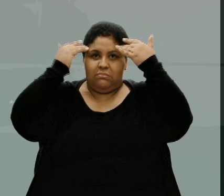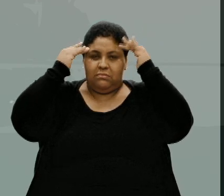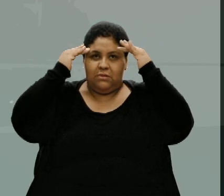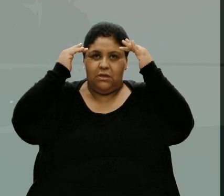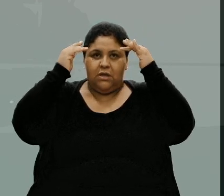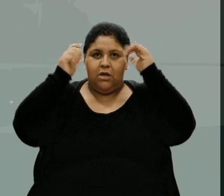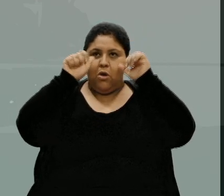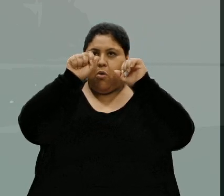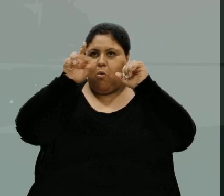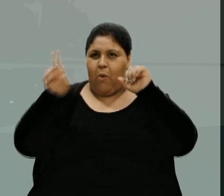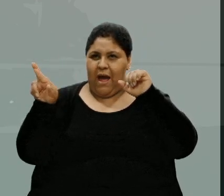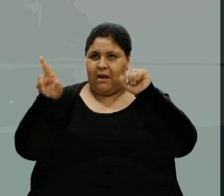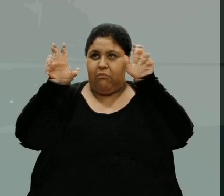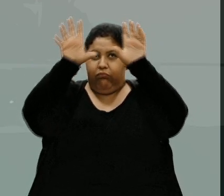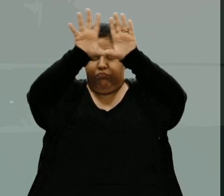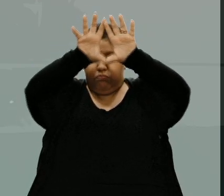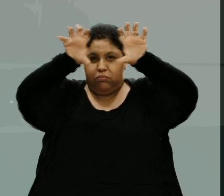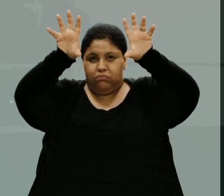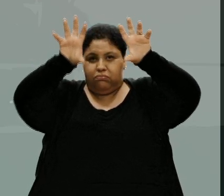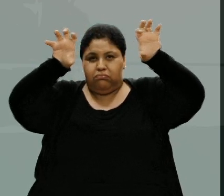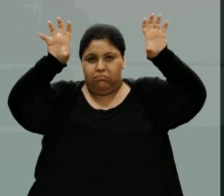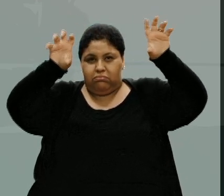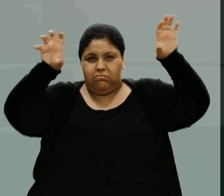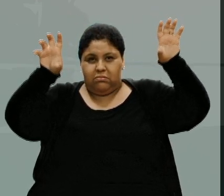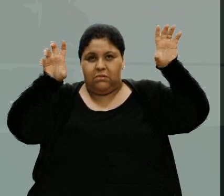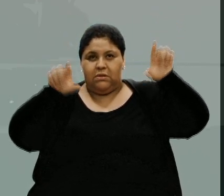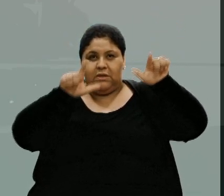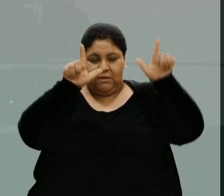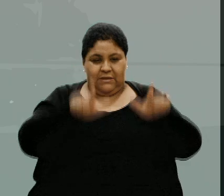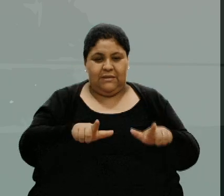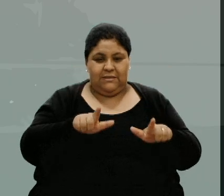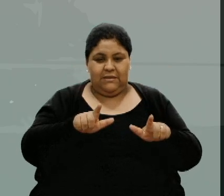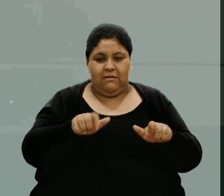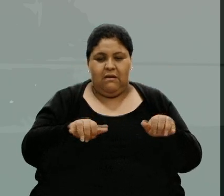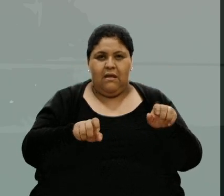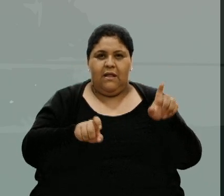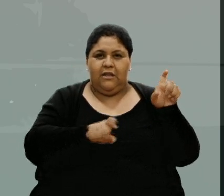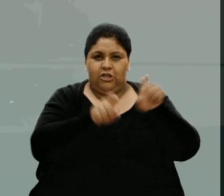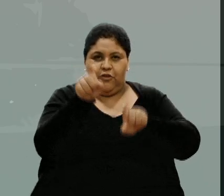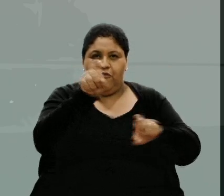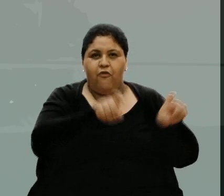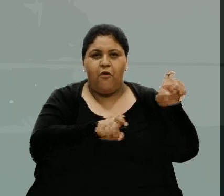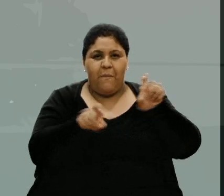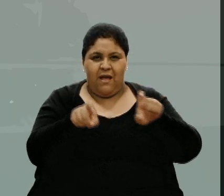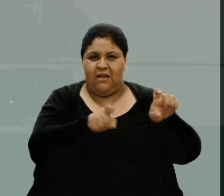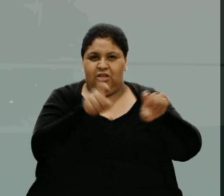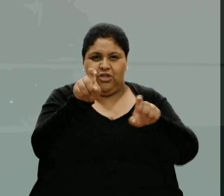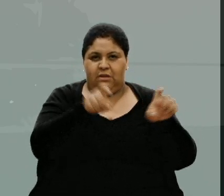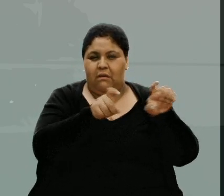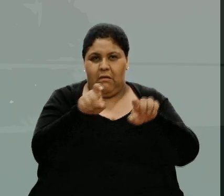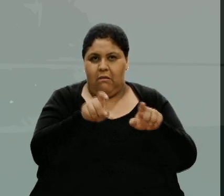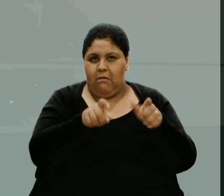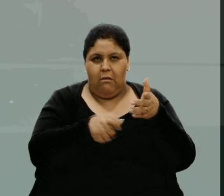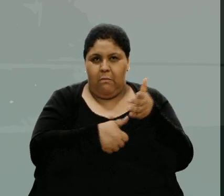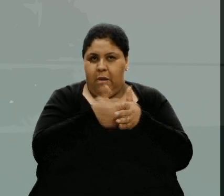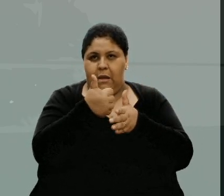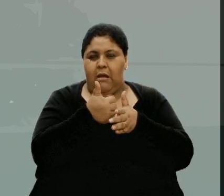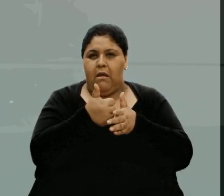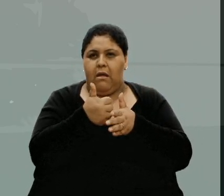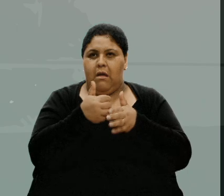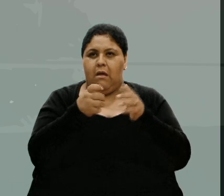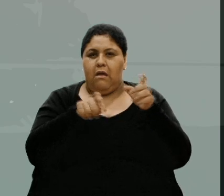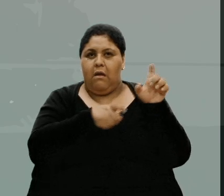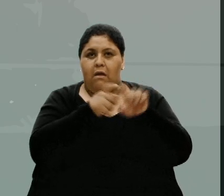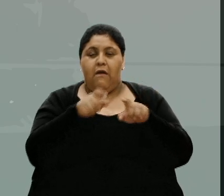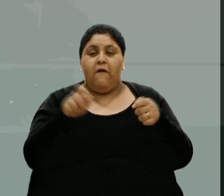sala de informática para refrigerar os aparelhos, inclusive, fez com que a ligação daquele